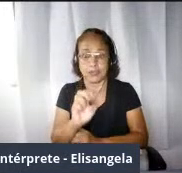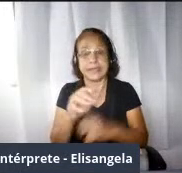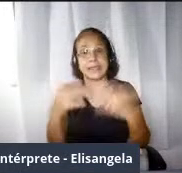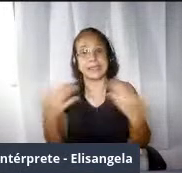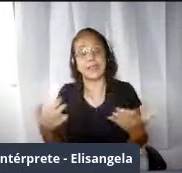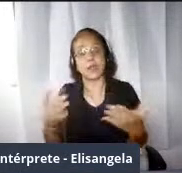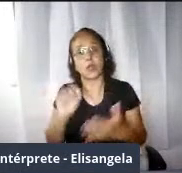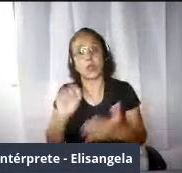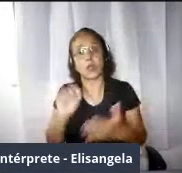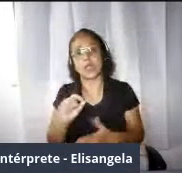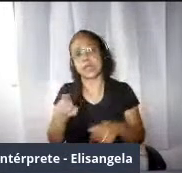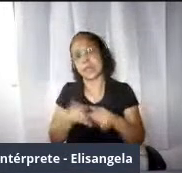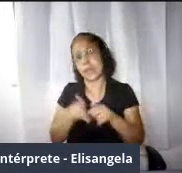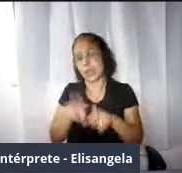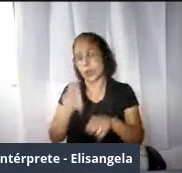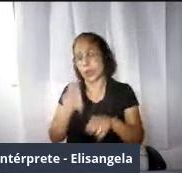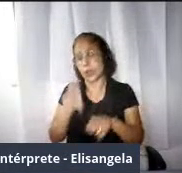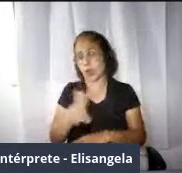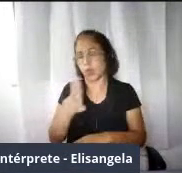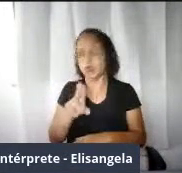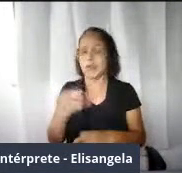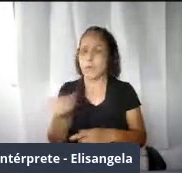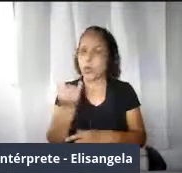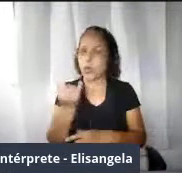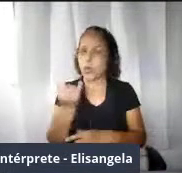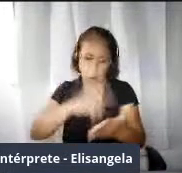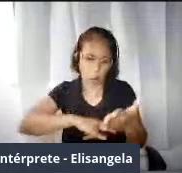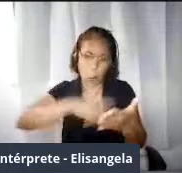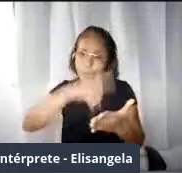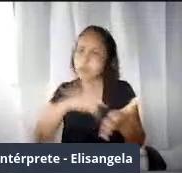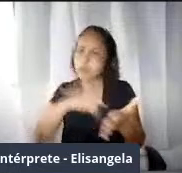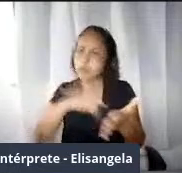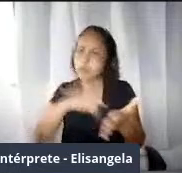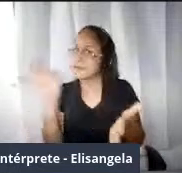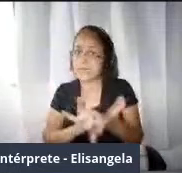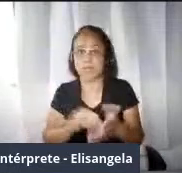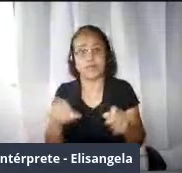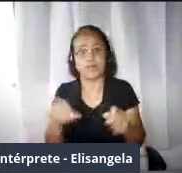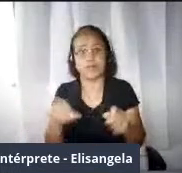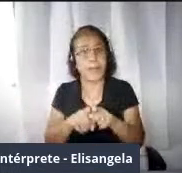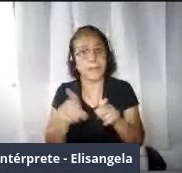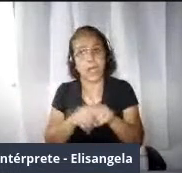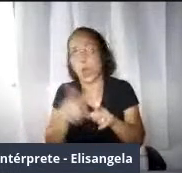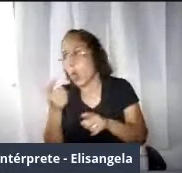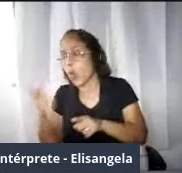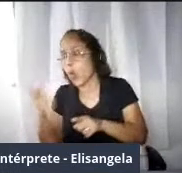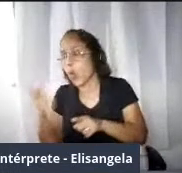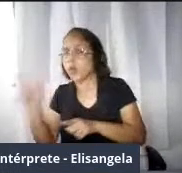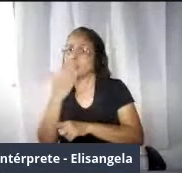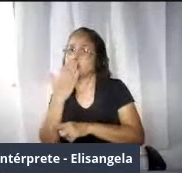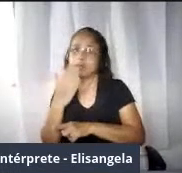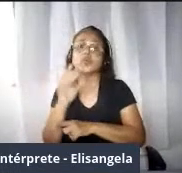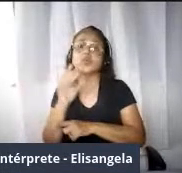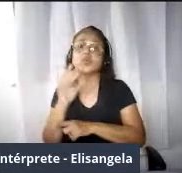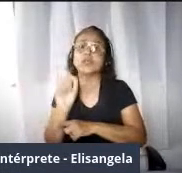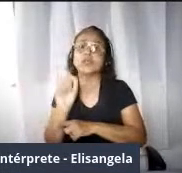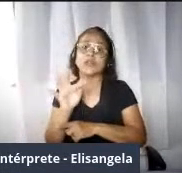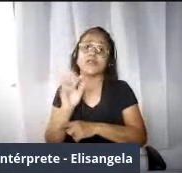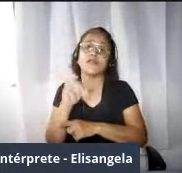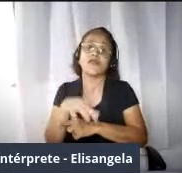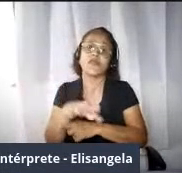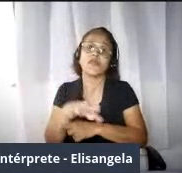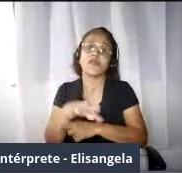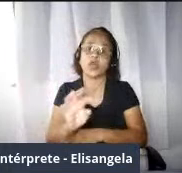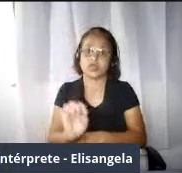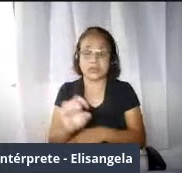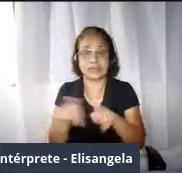de documentos oficiais e de outros tipos de fontes, como eu mostrei. Eu usava o conceito de estratégias e táticas do